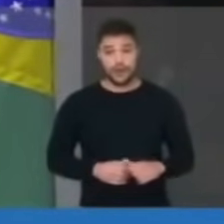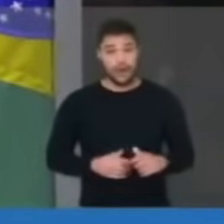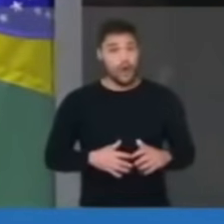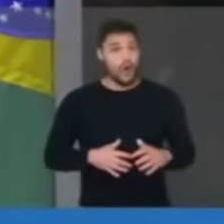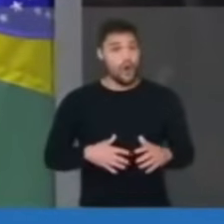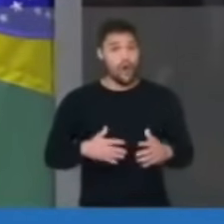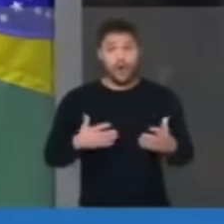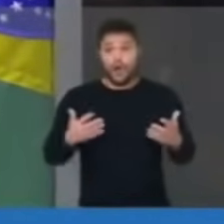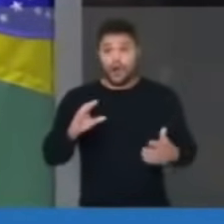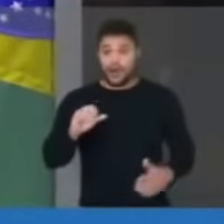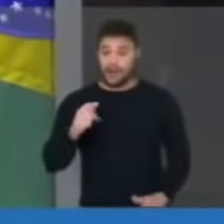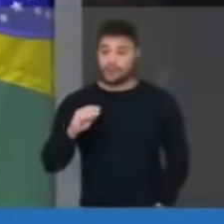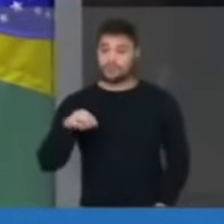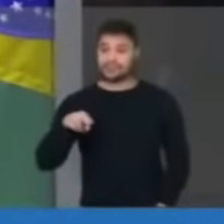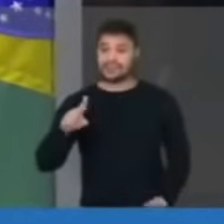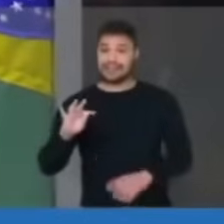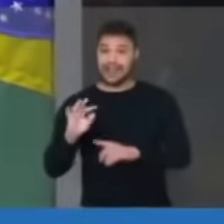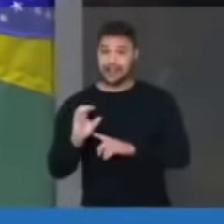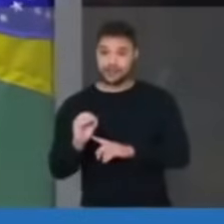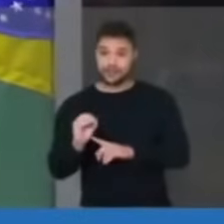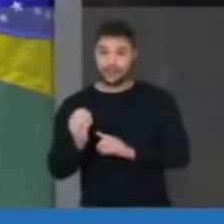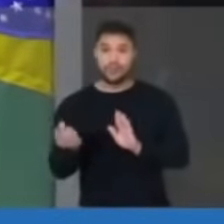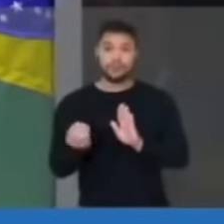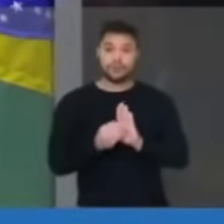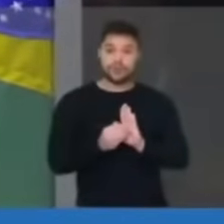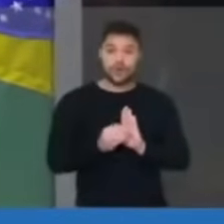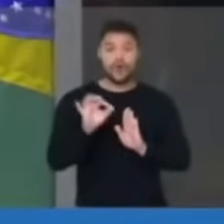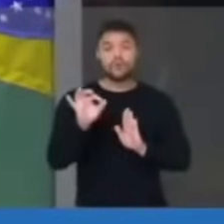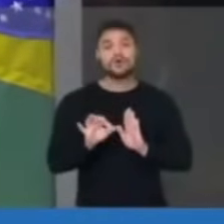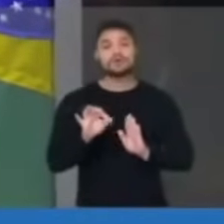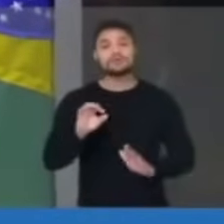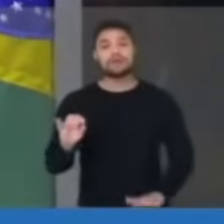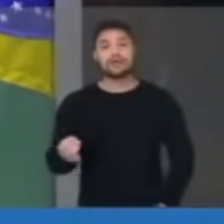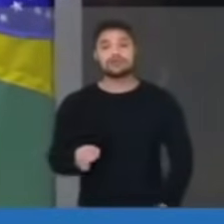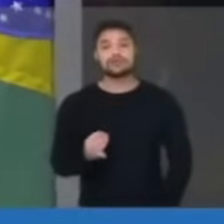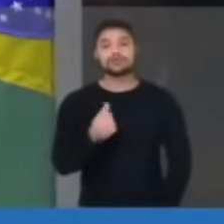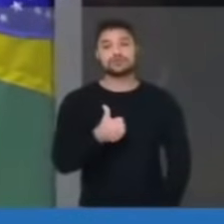O monstro Campos Neto colocou a taxa de juros de